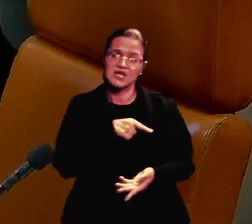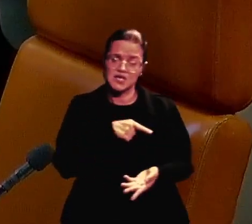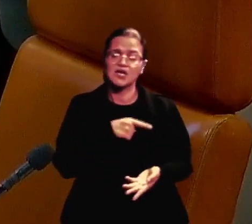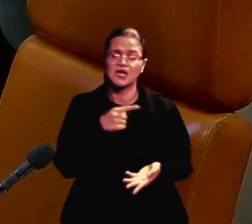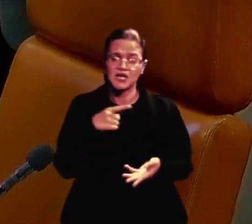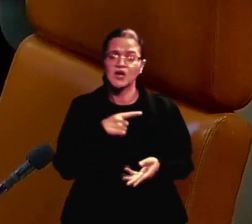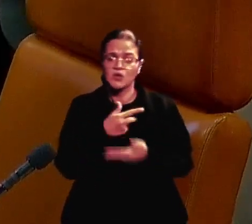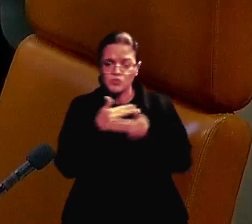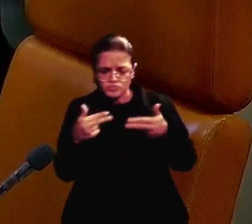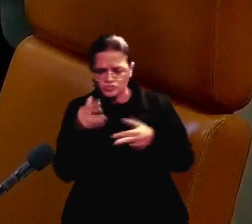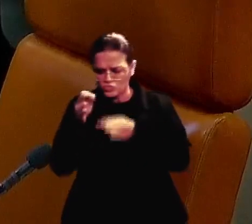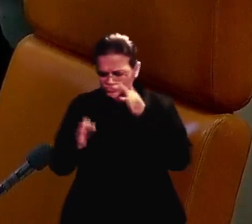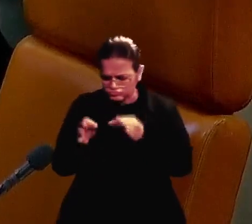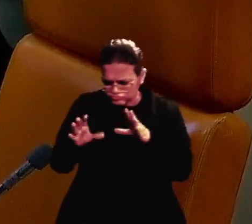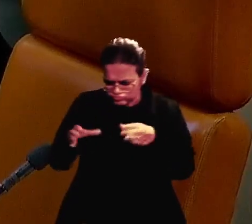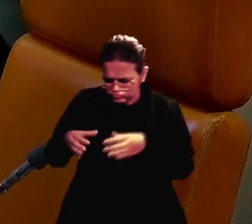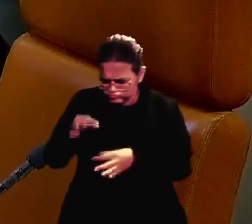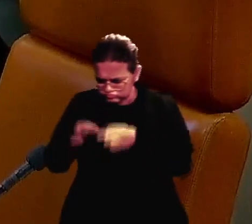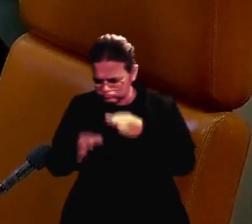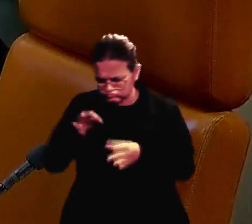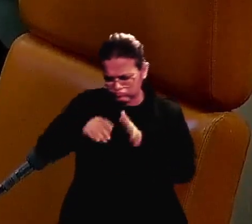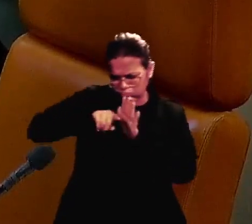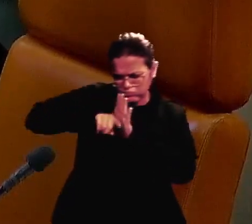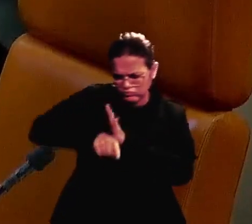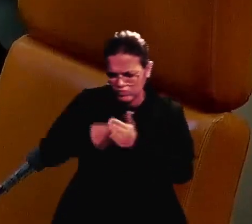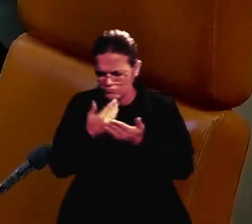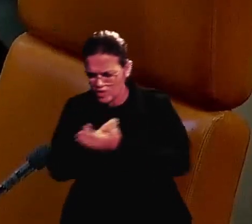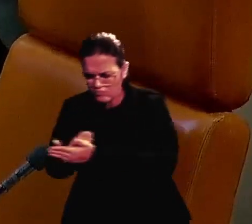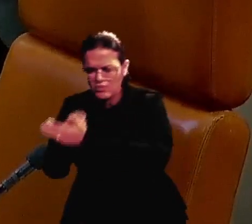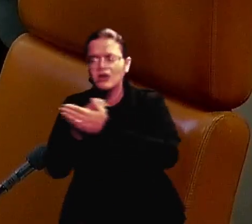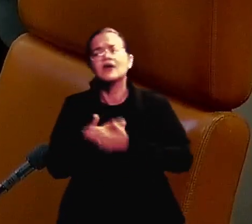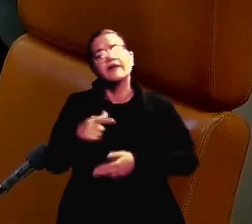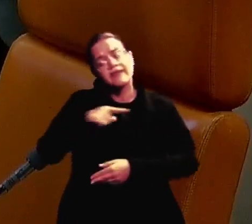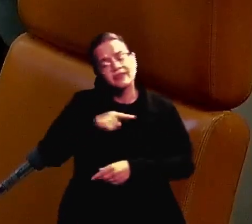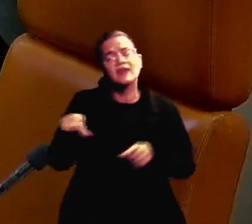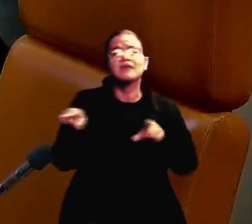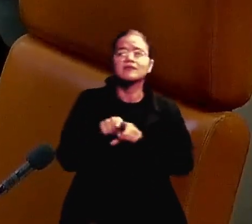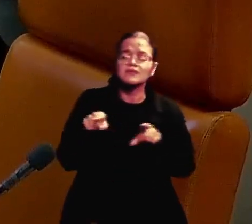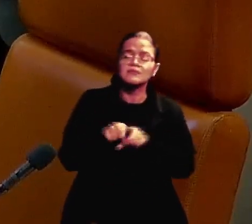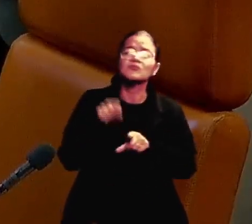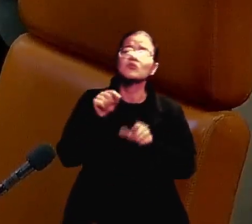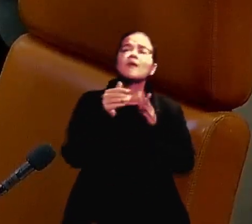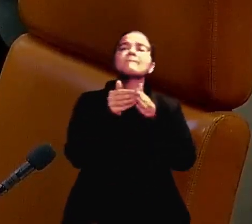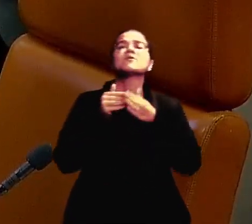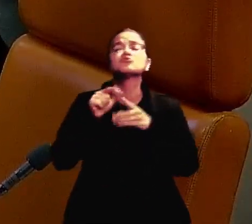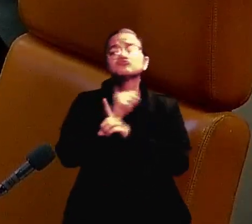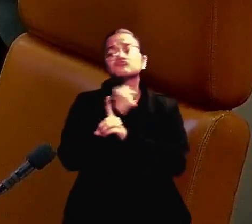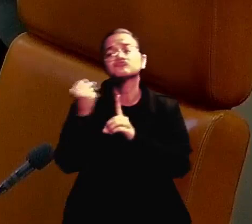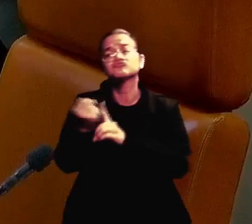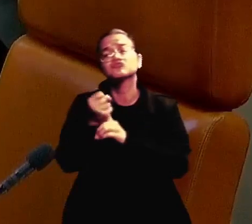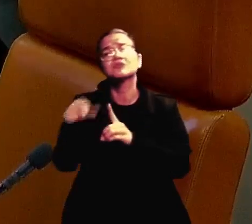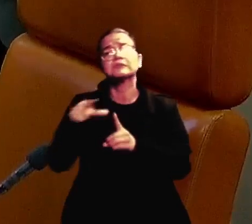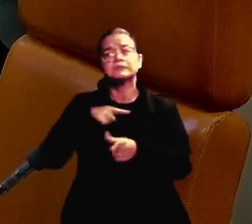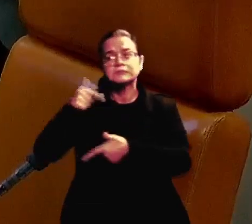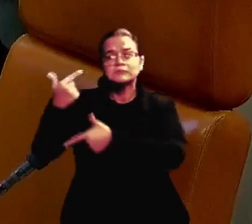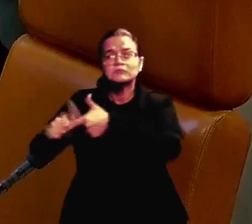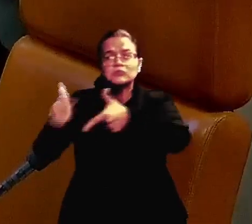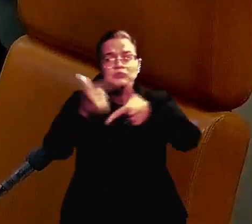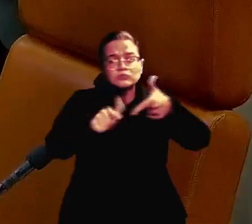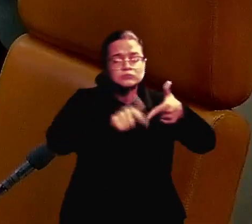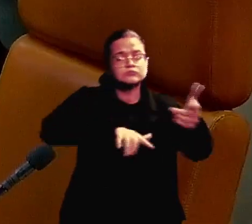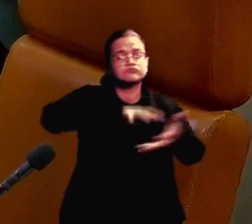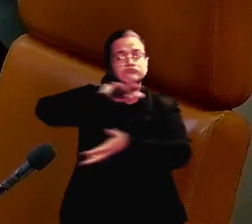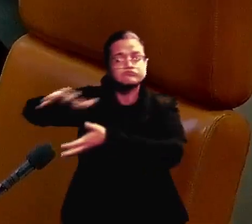um arcabouço jurídico para que essa matéria prospere, e existe um apelo social, uma crise,